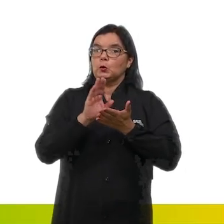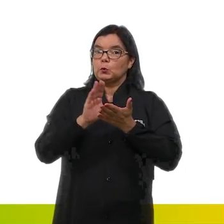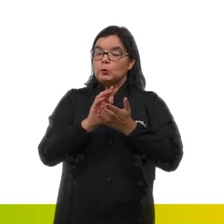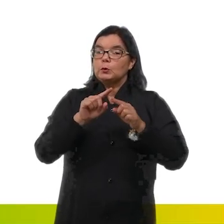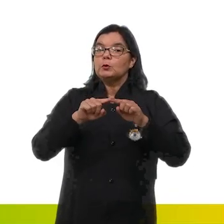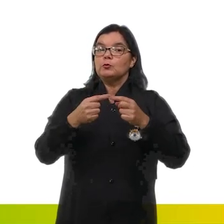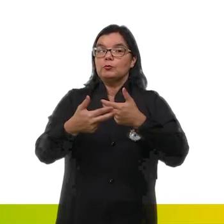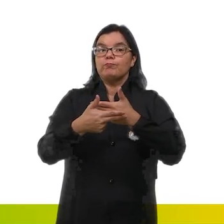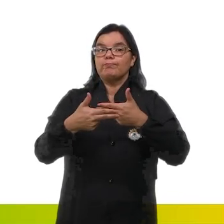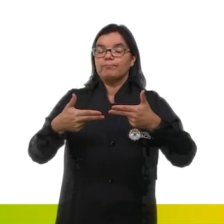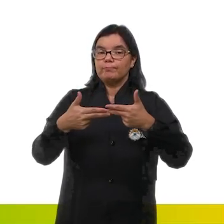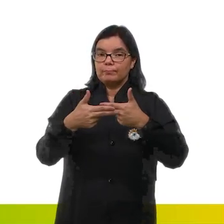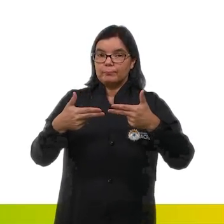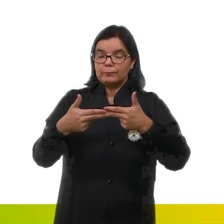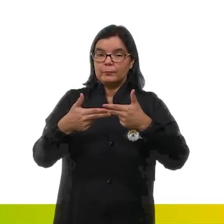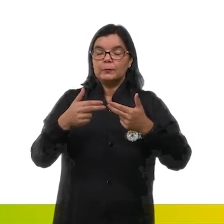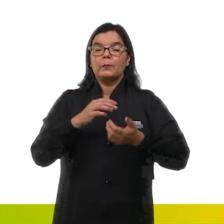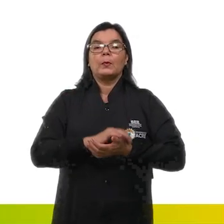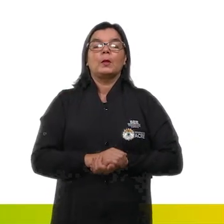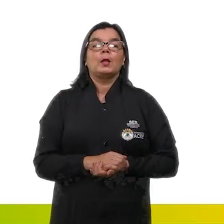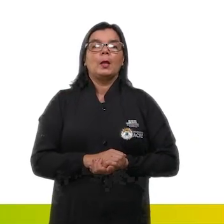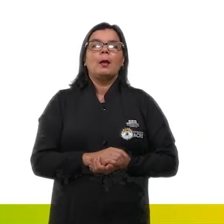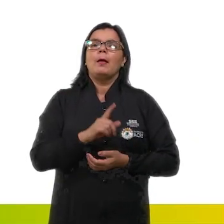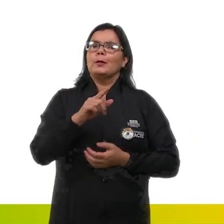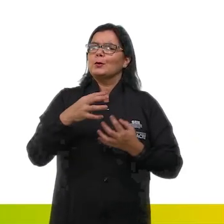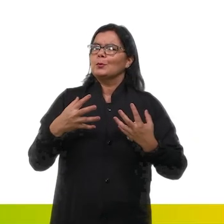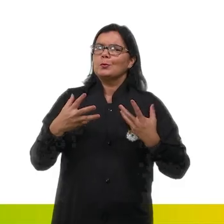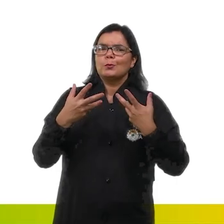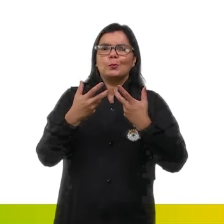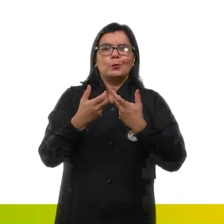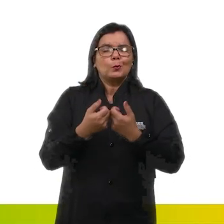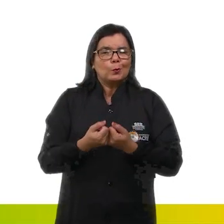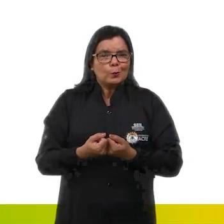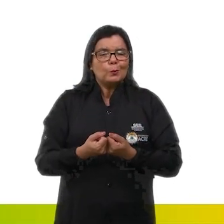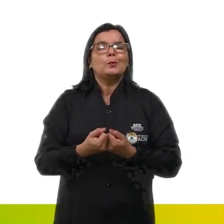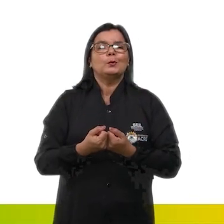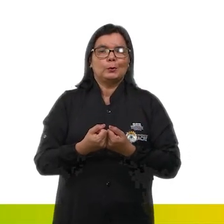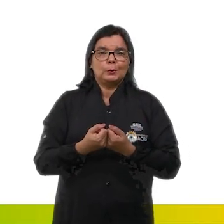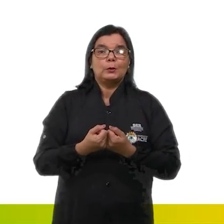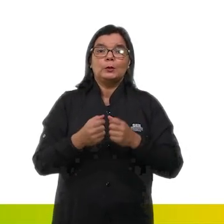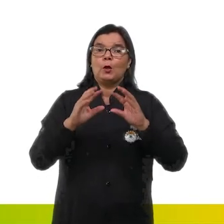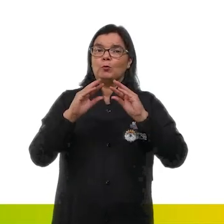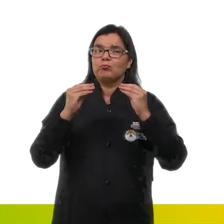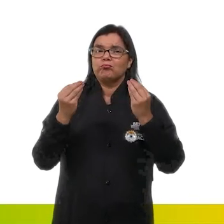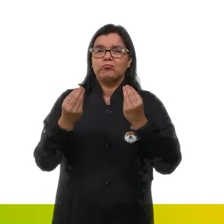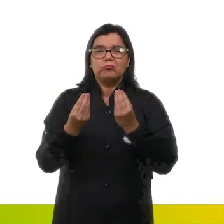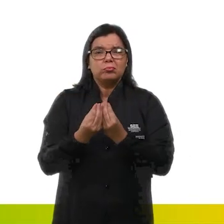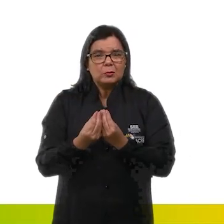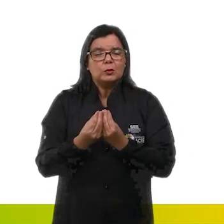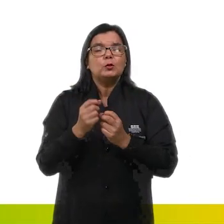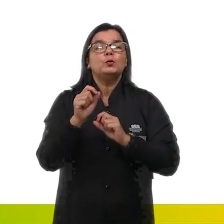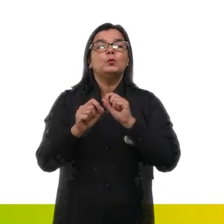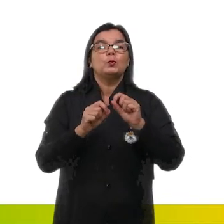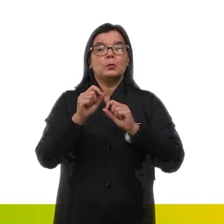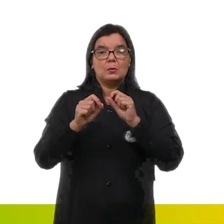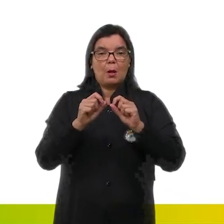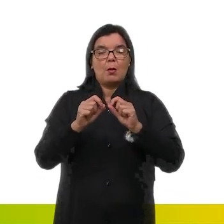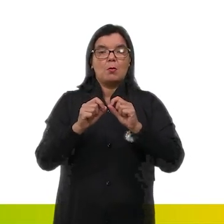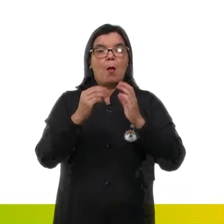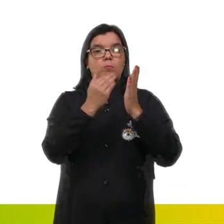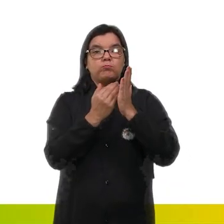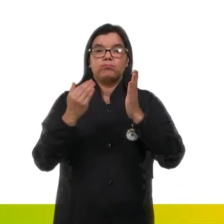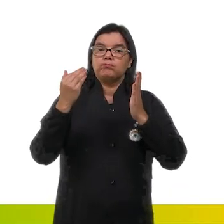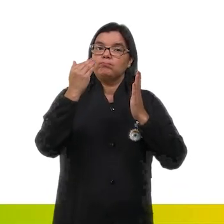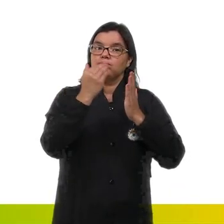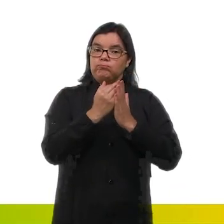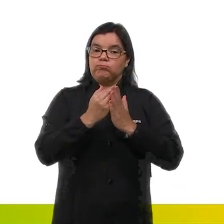ergonômico, ergogênico, é toda e aquela substância ou método utilizado a fim de maximizar o